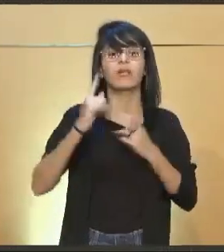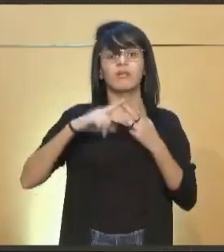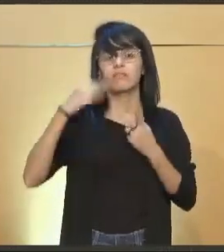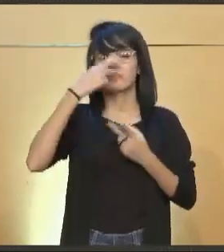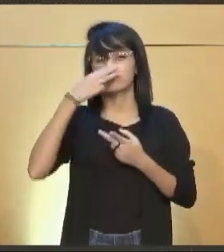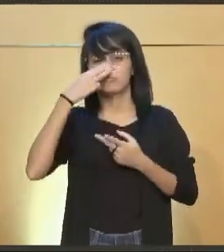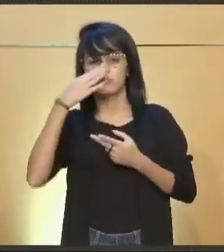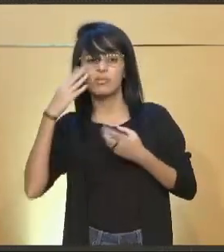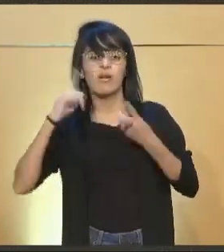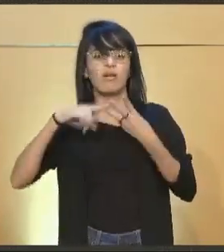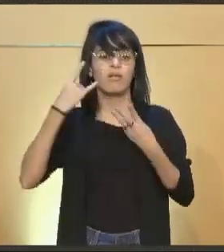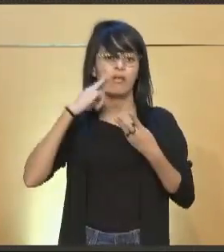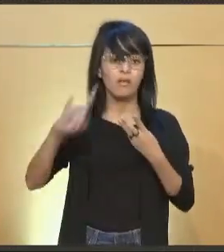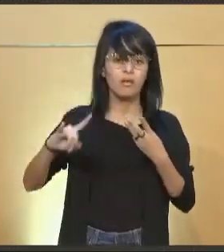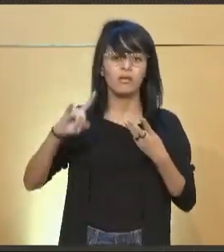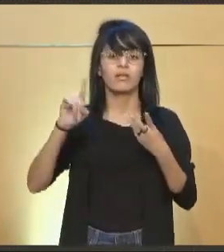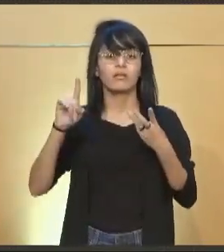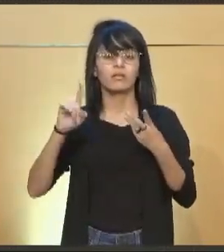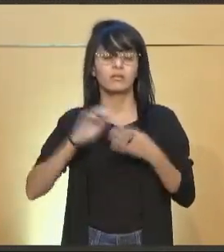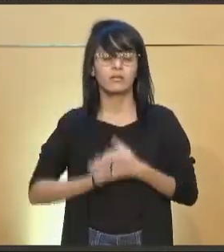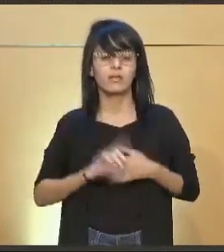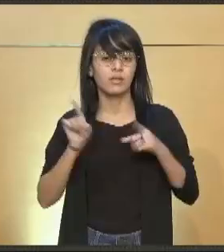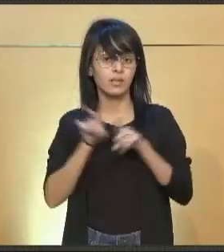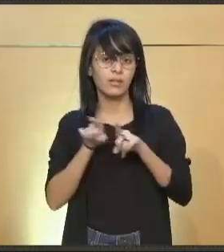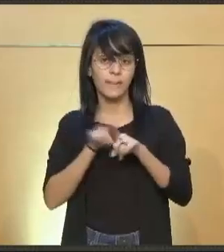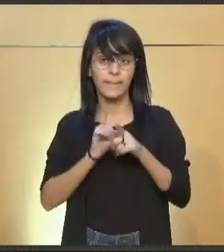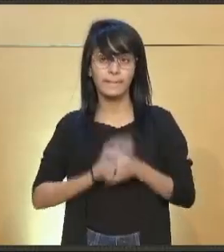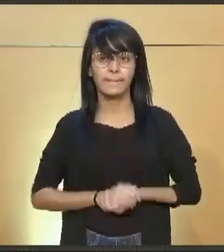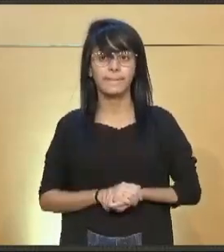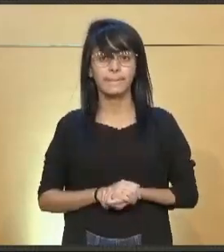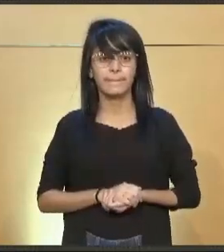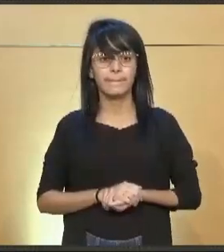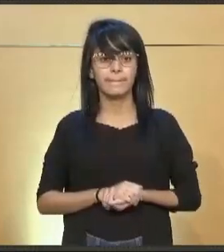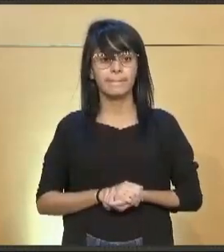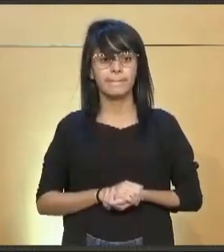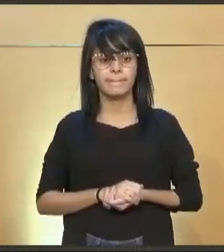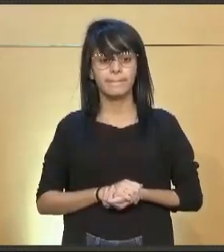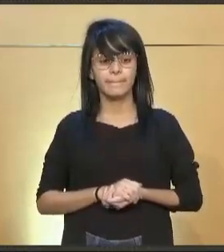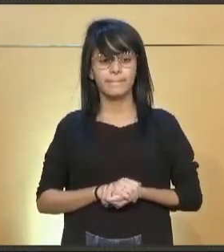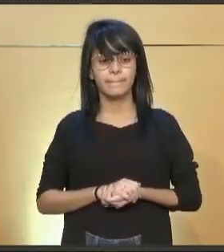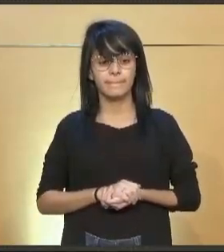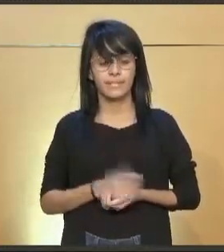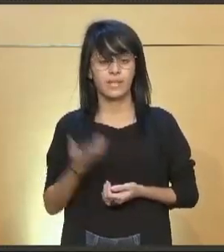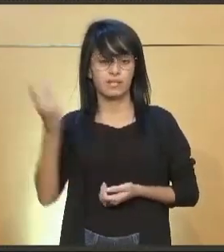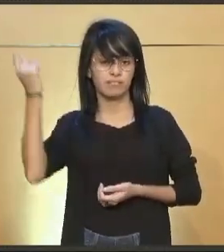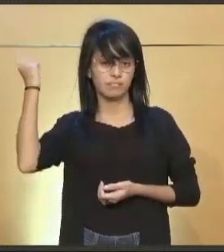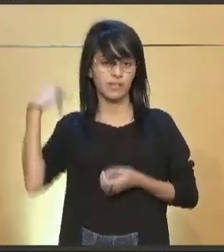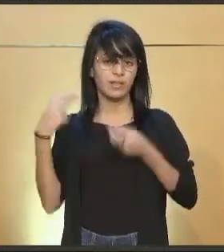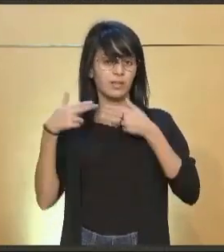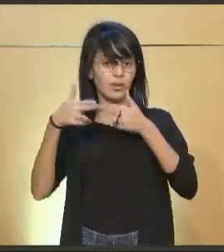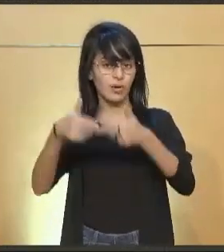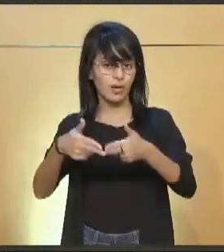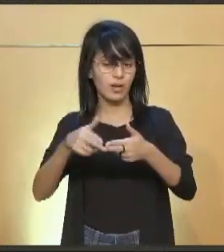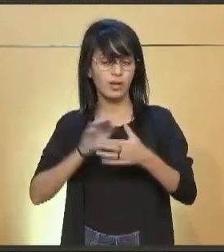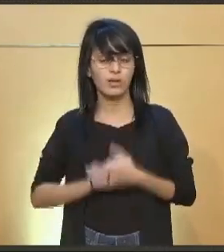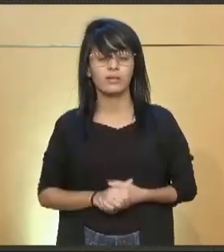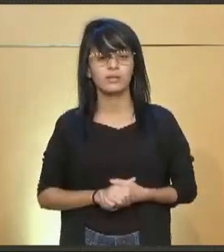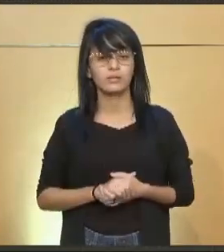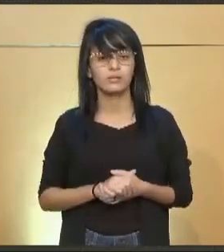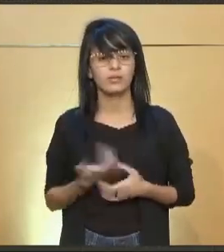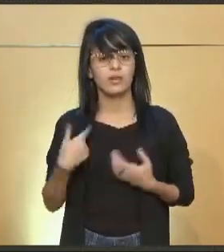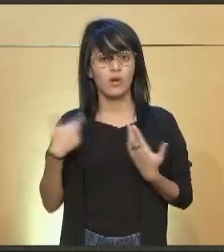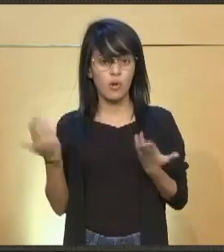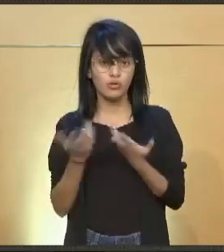prostituição conjuntamente com o adultério. Era o tempo de Noé. Porventura tem sido diferente no nosso